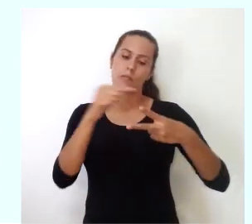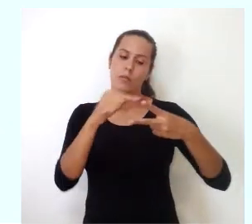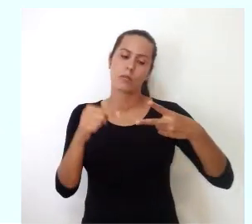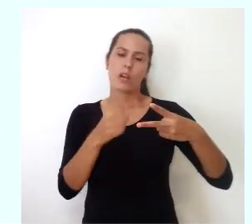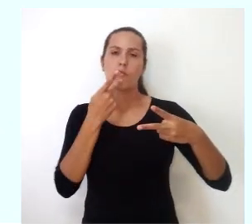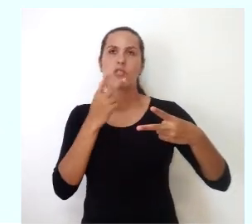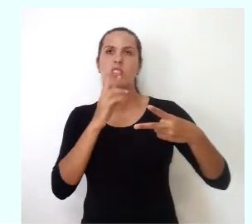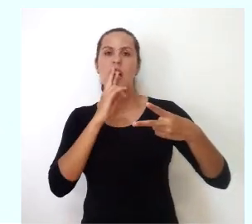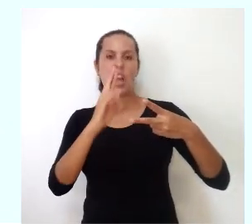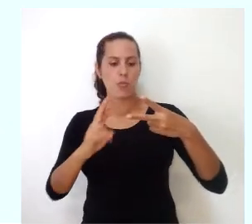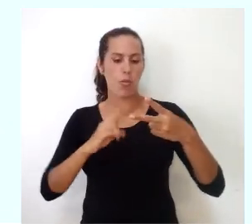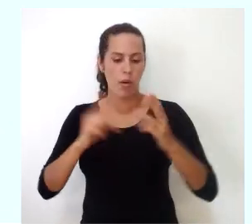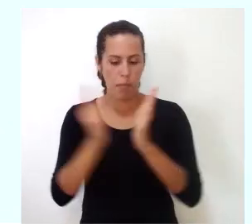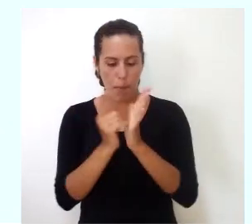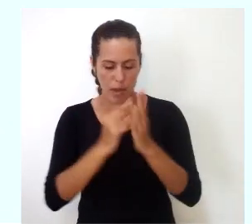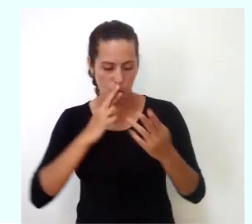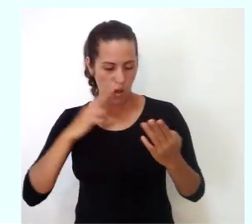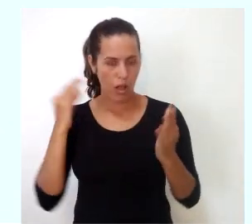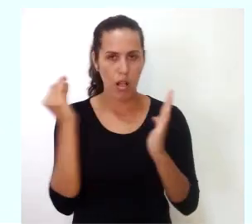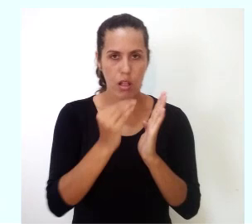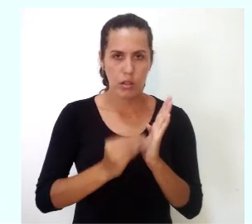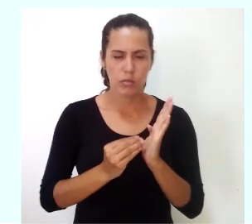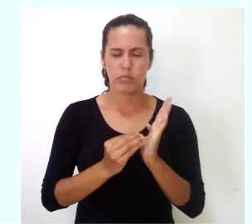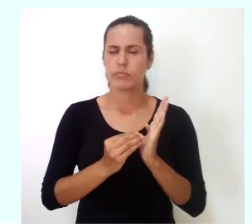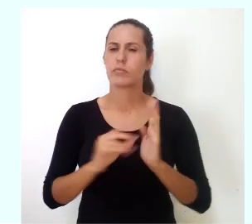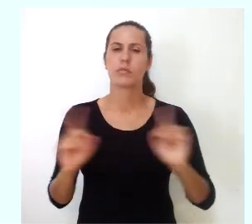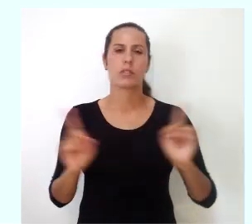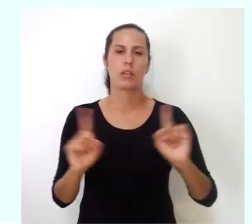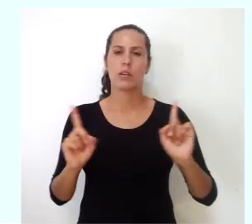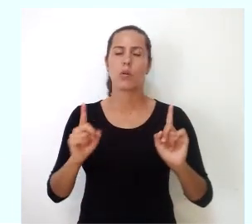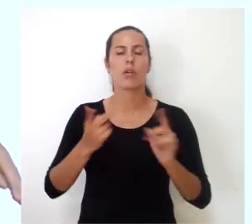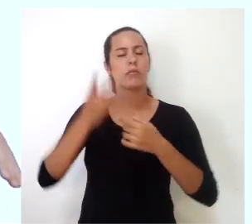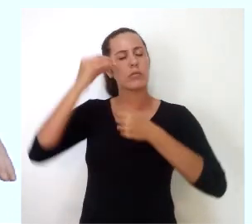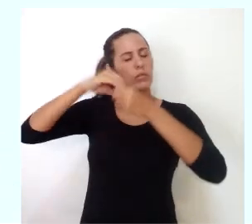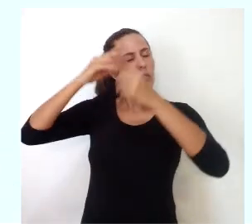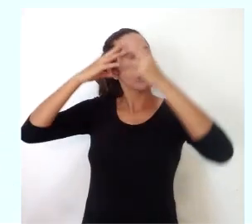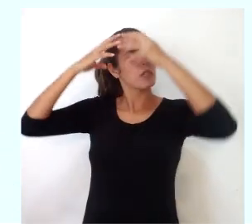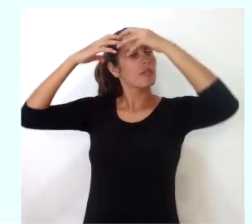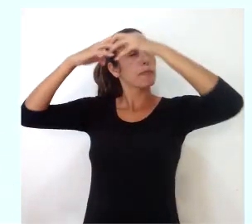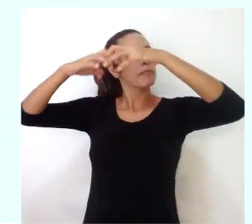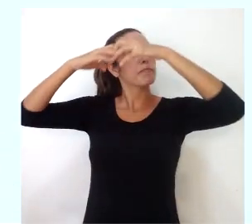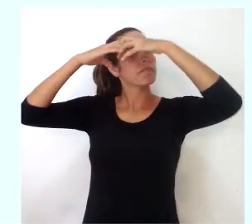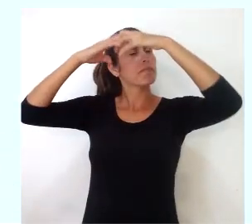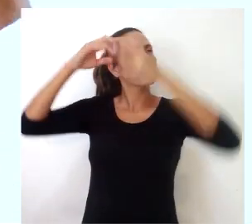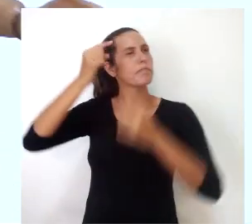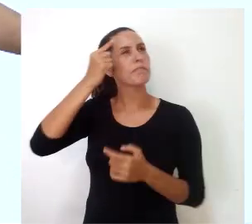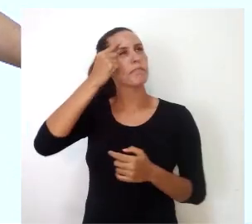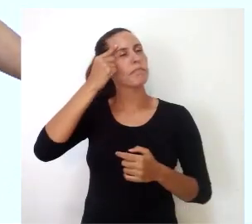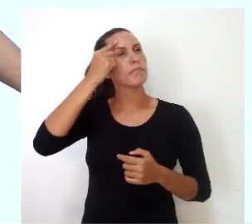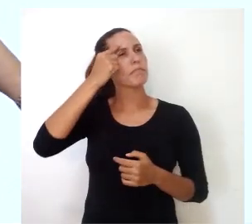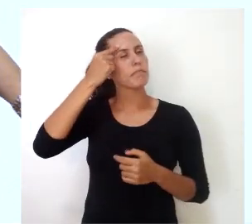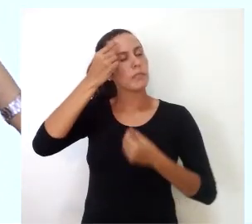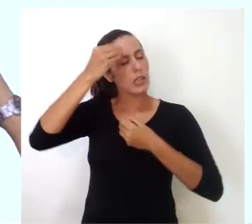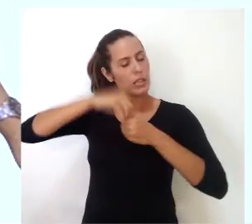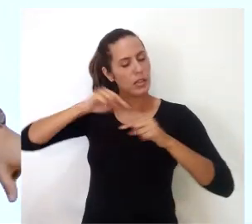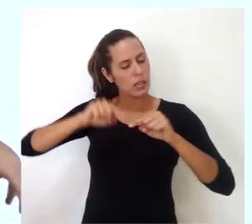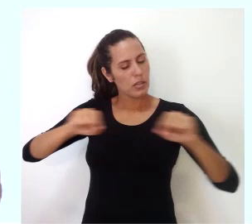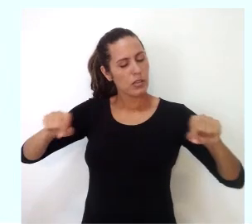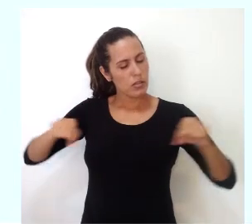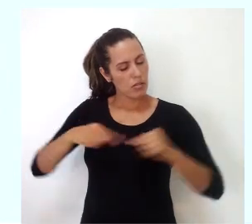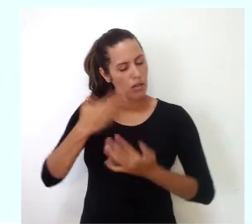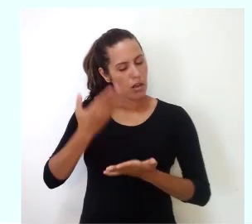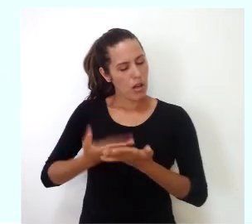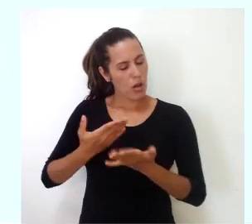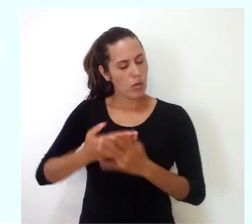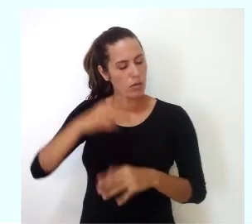no papel, é para você responder na sua mente, certo? Em sala de aula, com um professor,